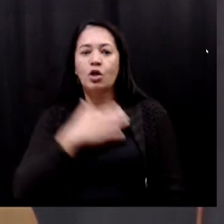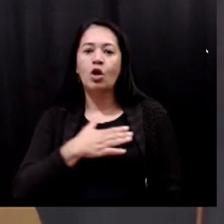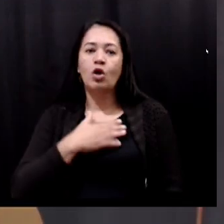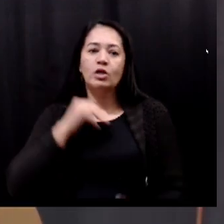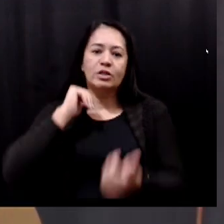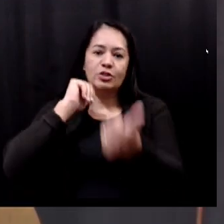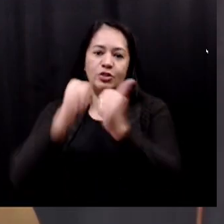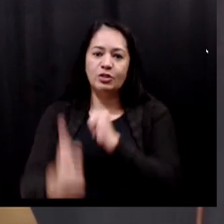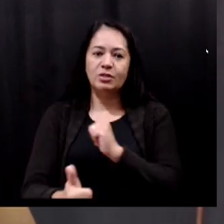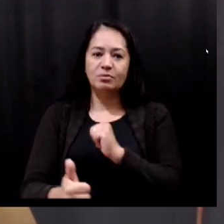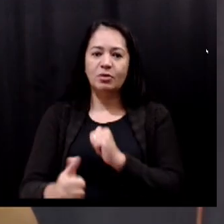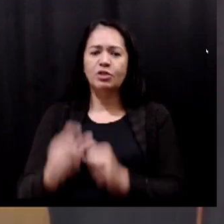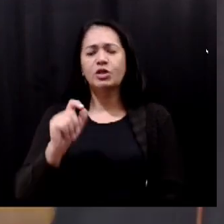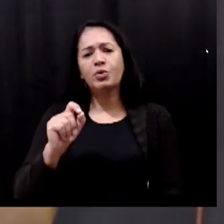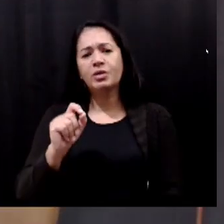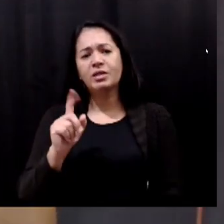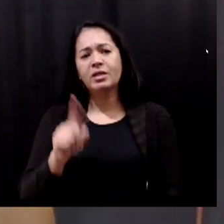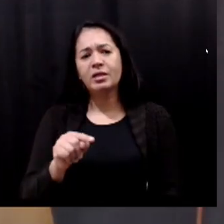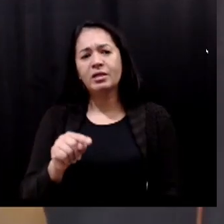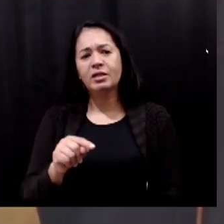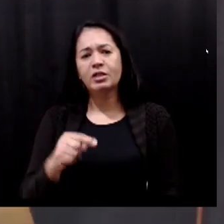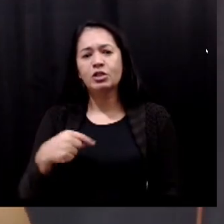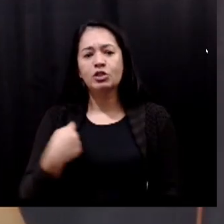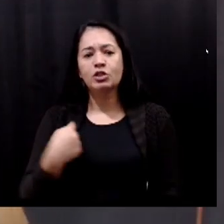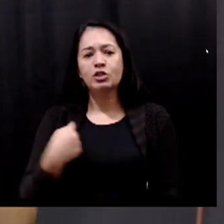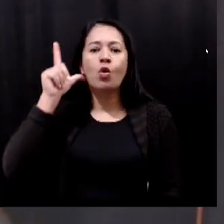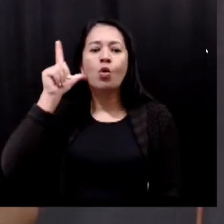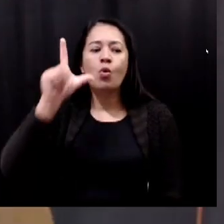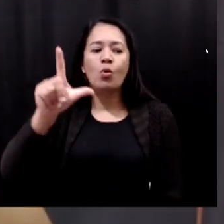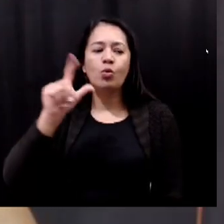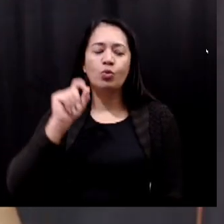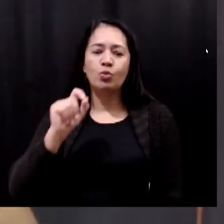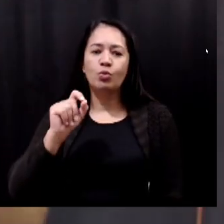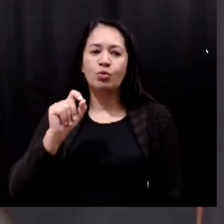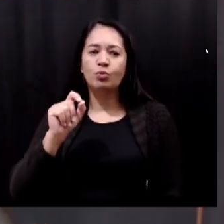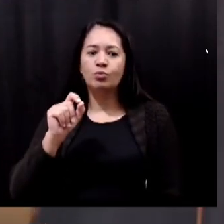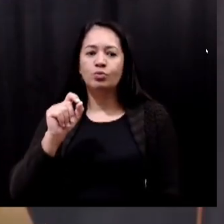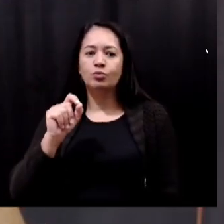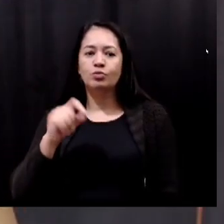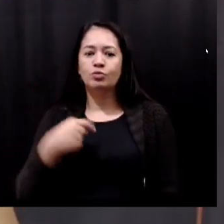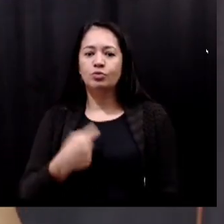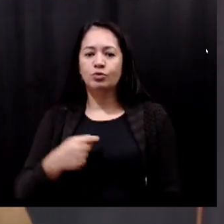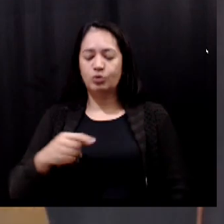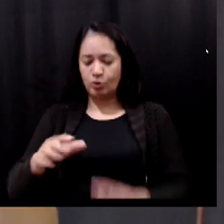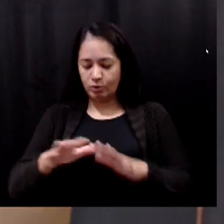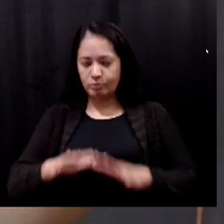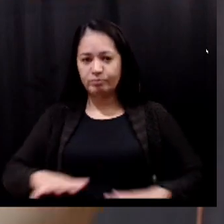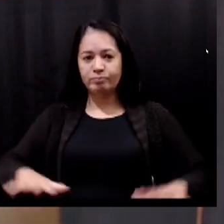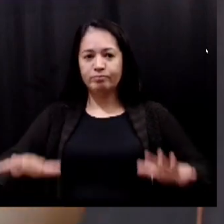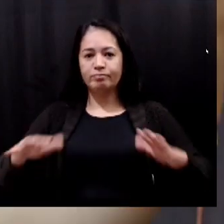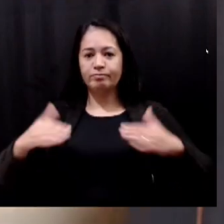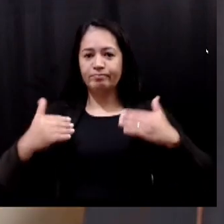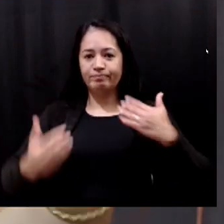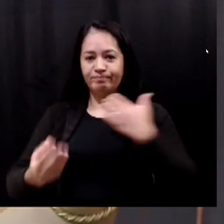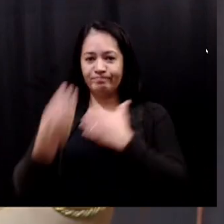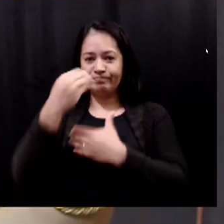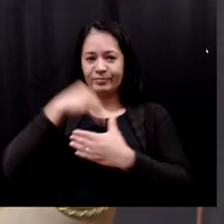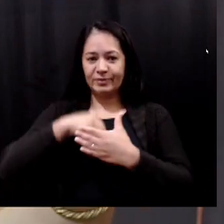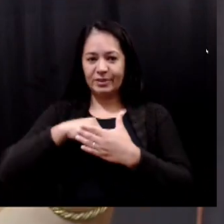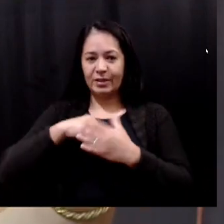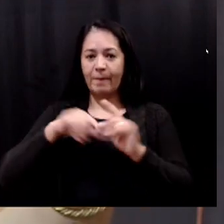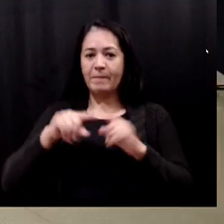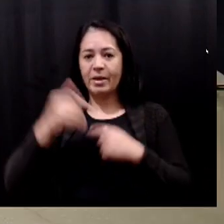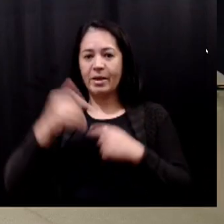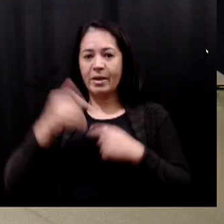bom? É a gente conseguir preservar o nosso ambiente interno sem misturar com o